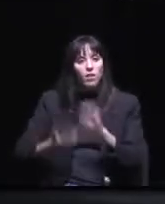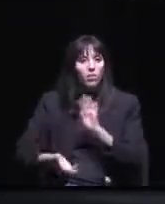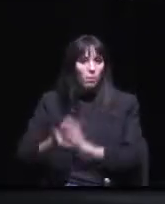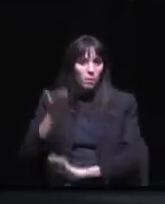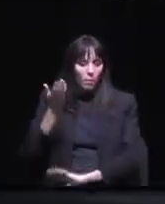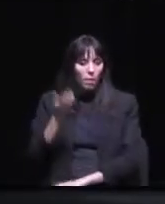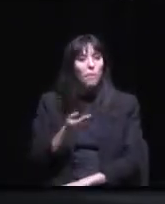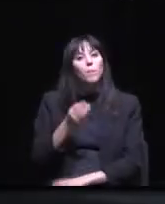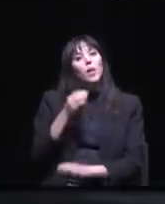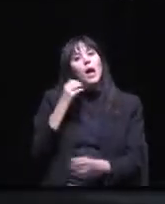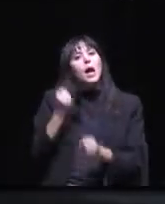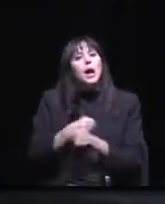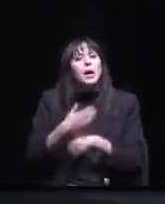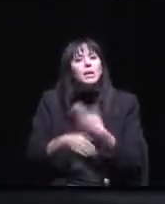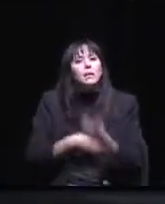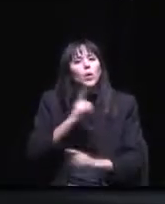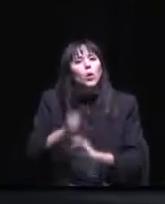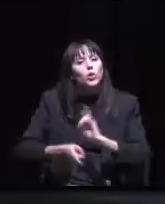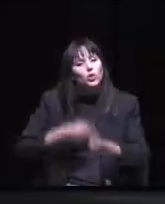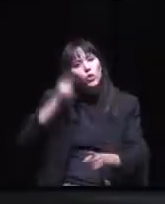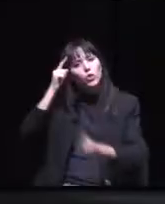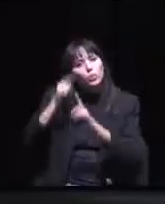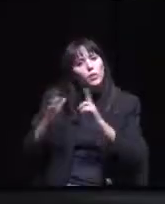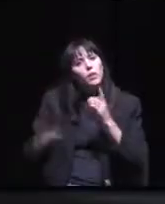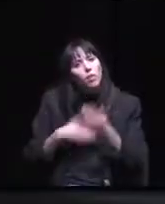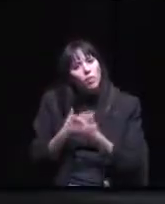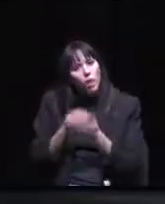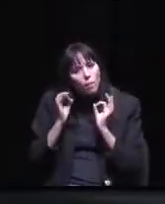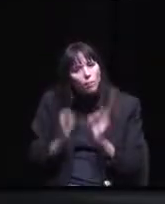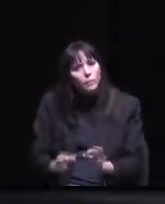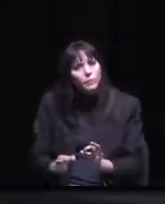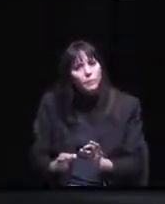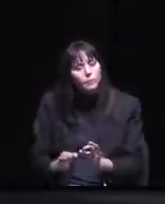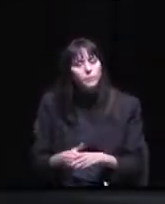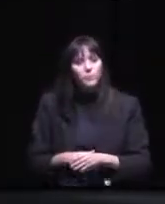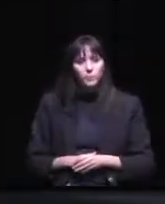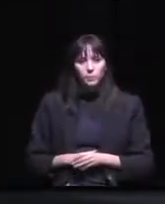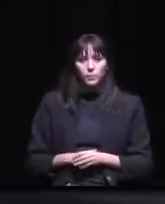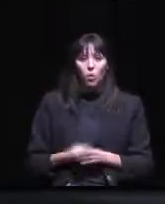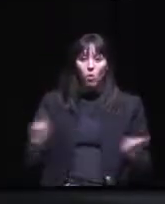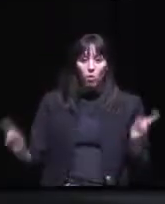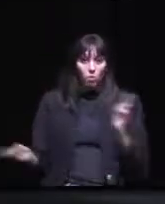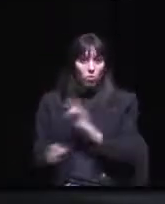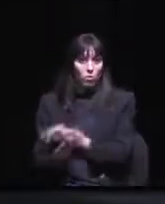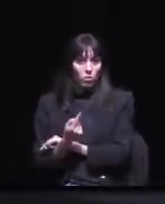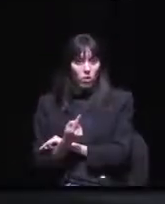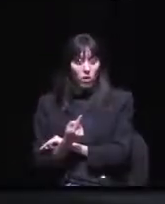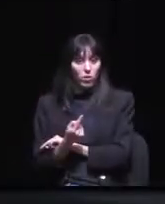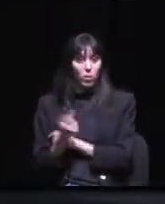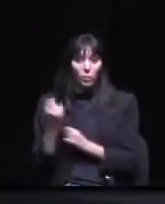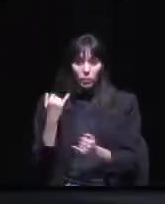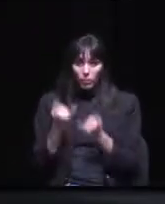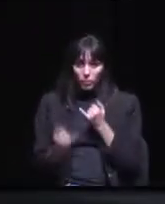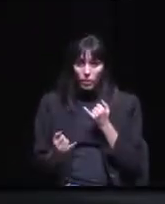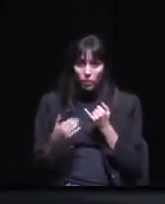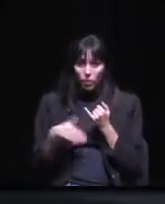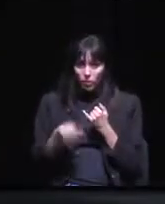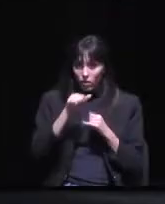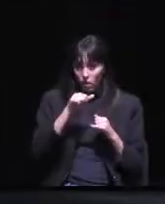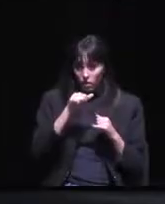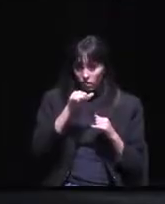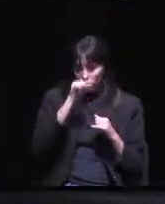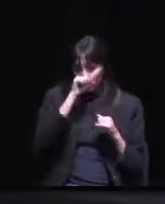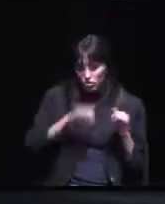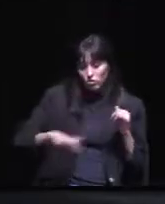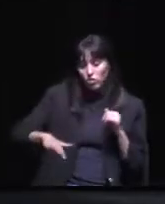estão as ações concretas que vão permitir que isto seja uma realidade. Ao contrário, corremos o risco de perder o Jardim da Parada